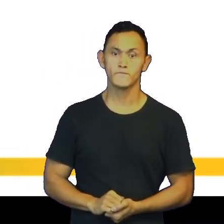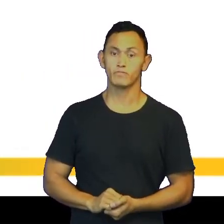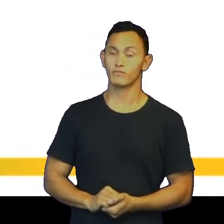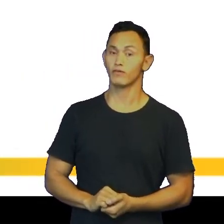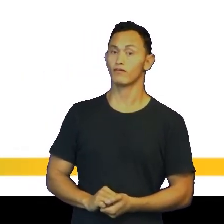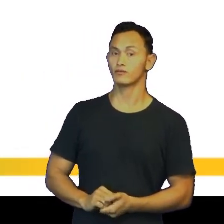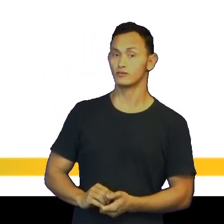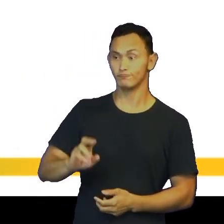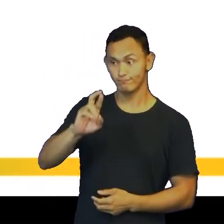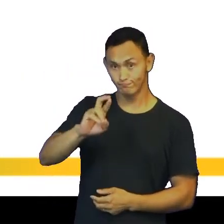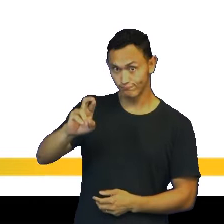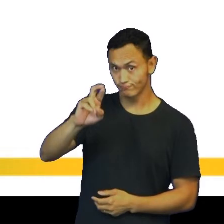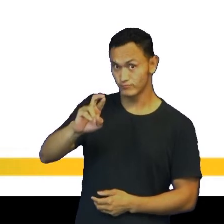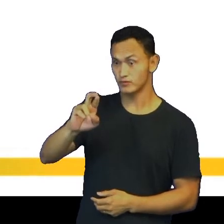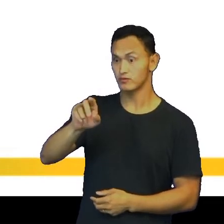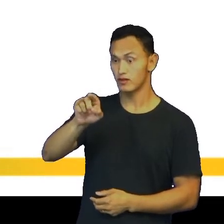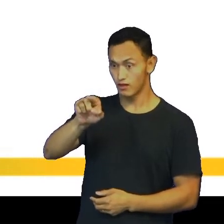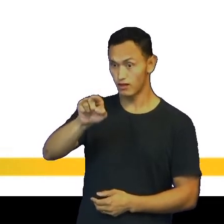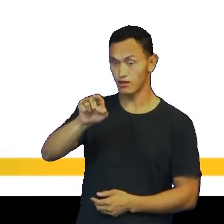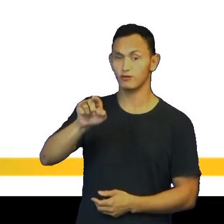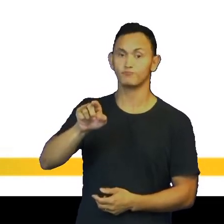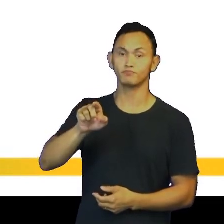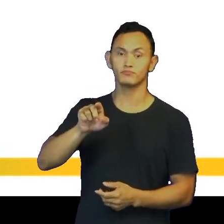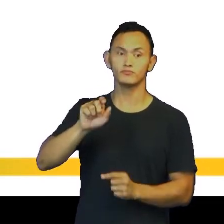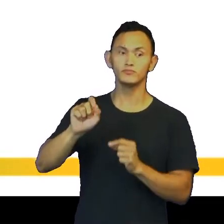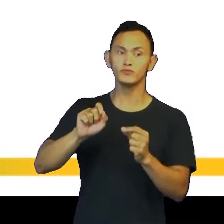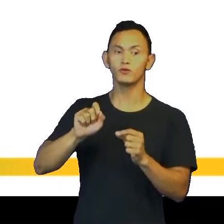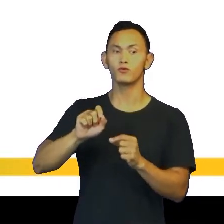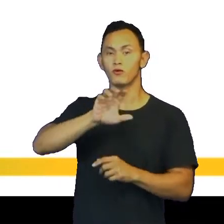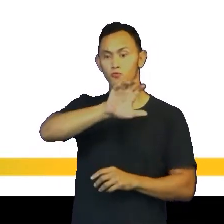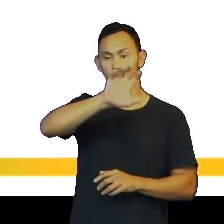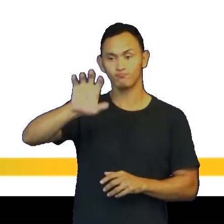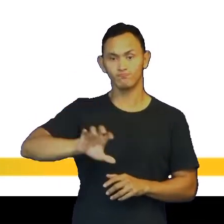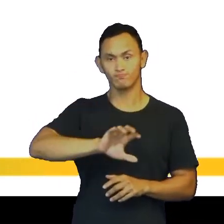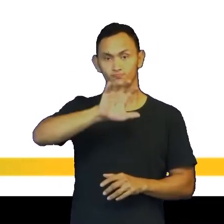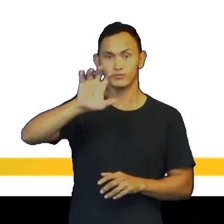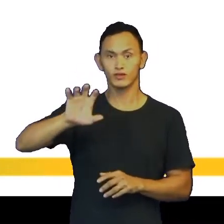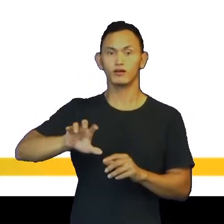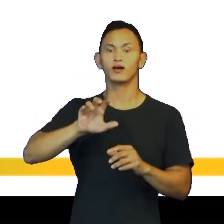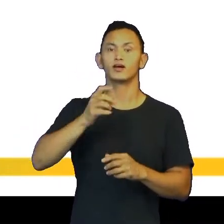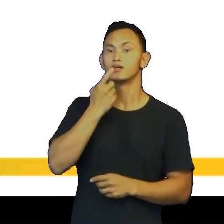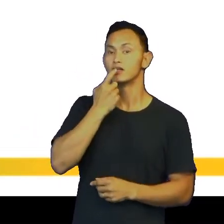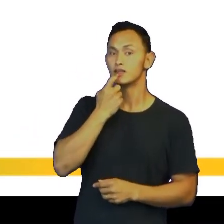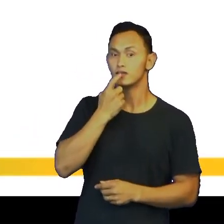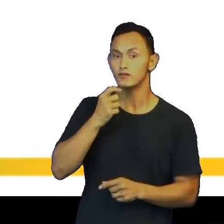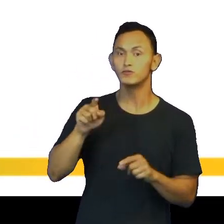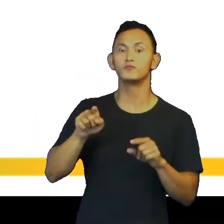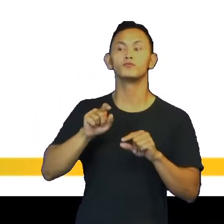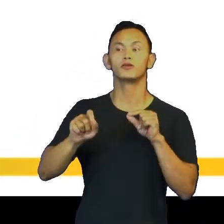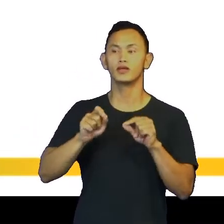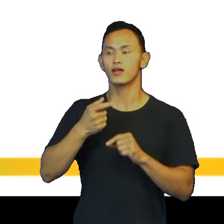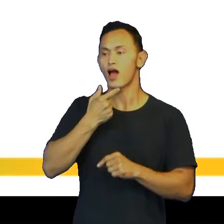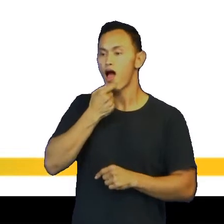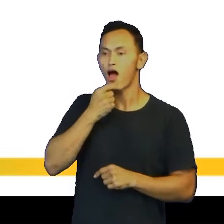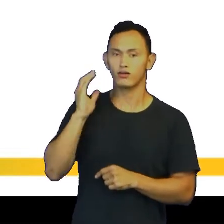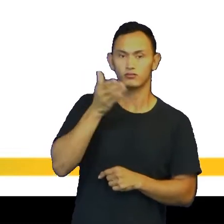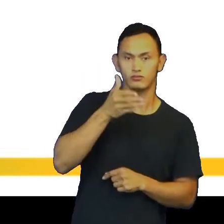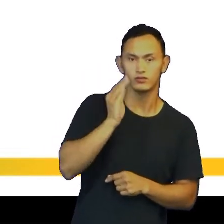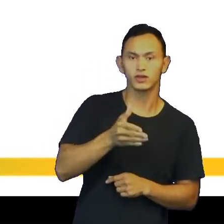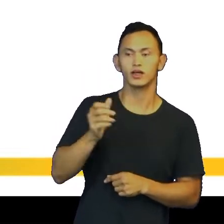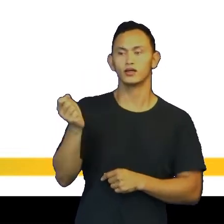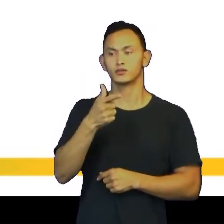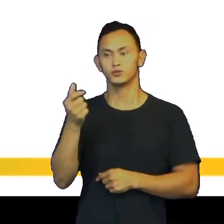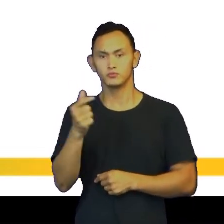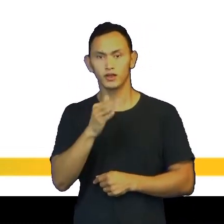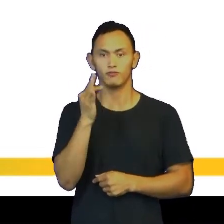Observe aí no mapa agora a divisão né a configuração da divisão em vermelho né as áreas dominadas pela Inglaterra em azul